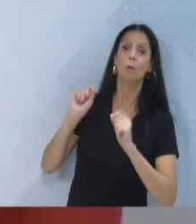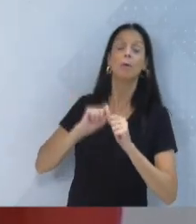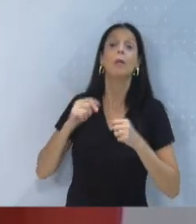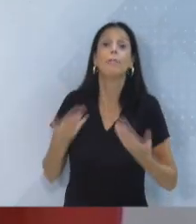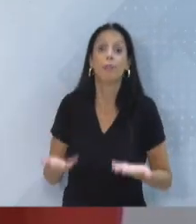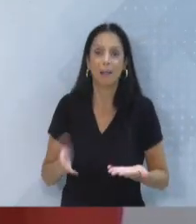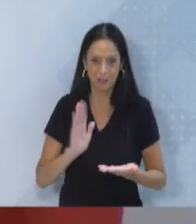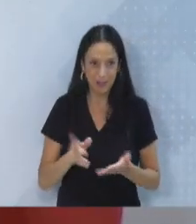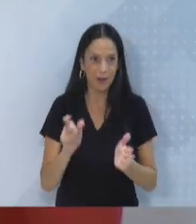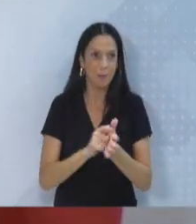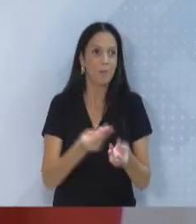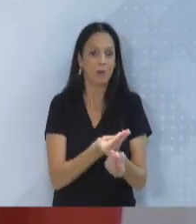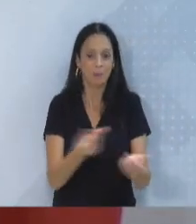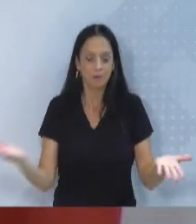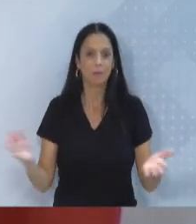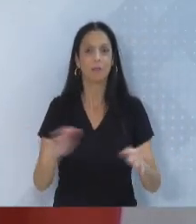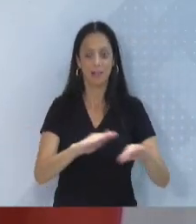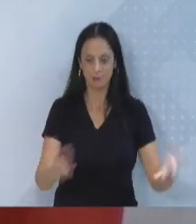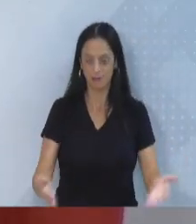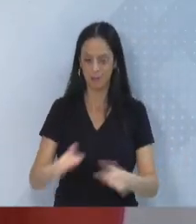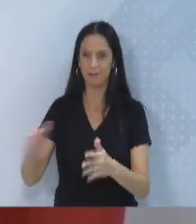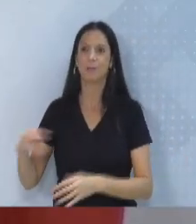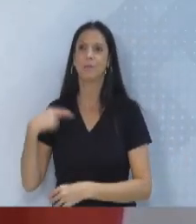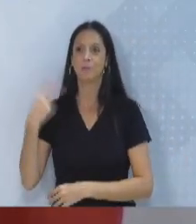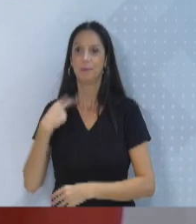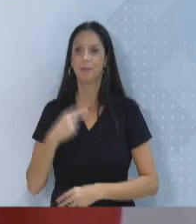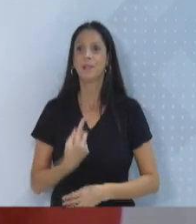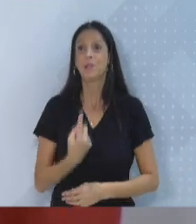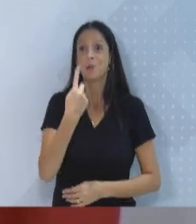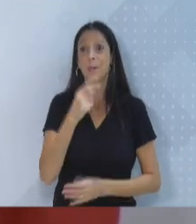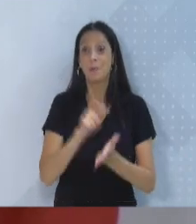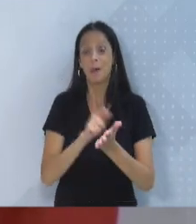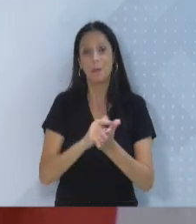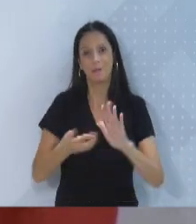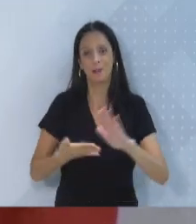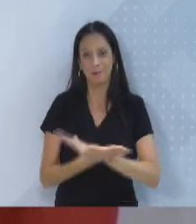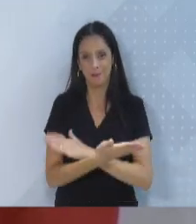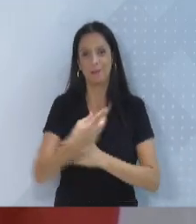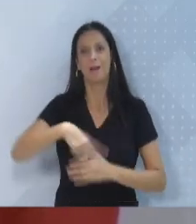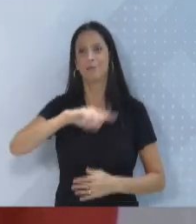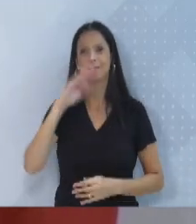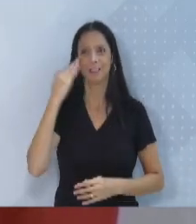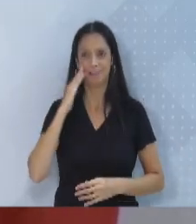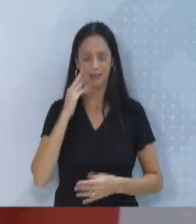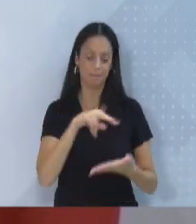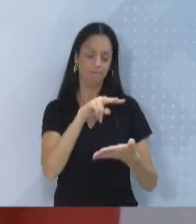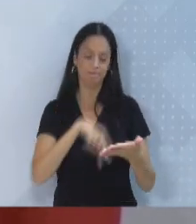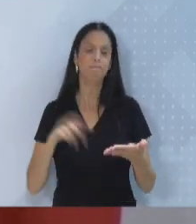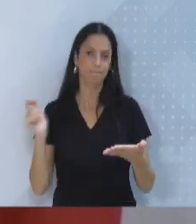ali dos vereadores, só que eu imprimi numa cópia só, tá? Mas eu acho que dá para ler.